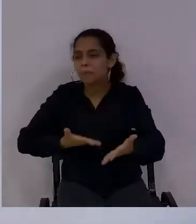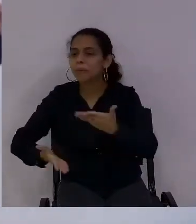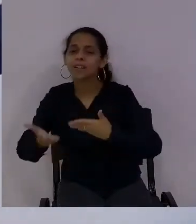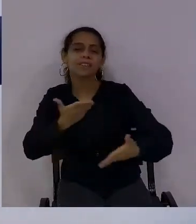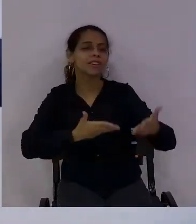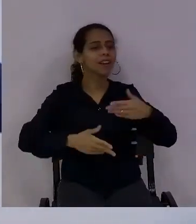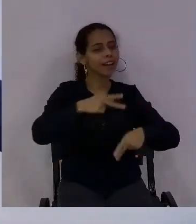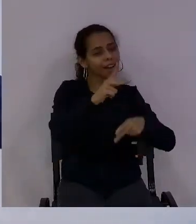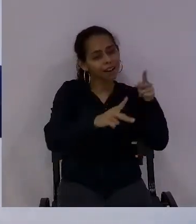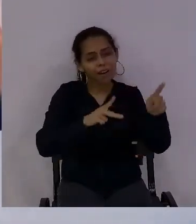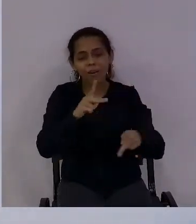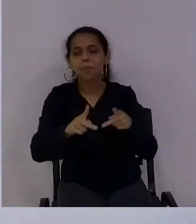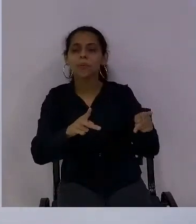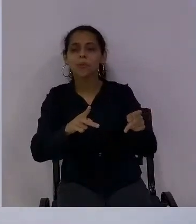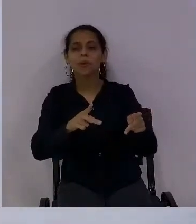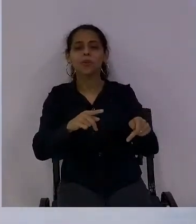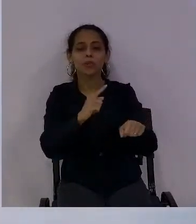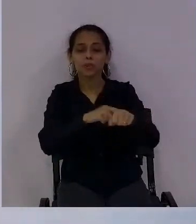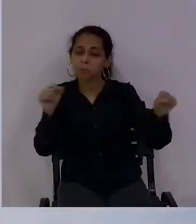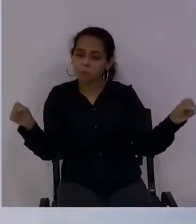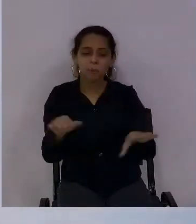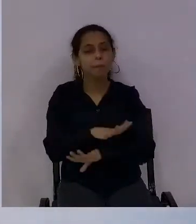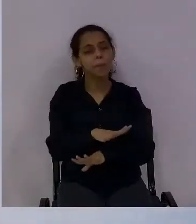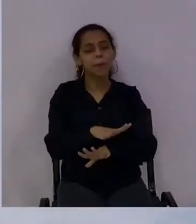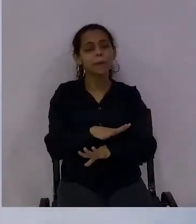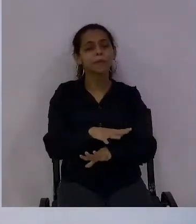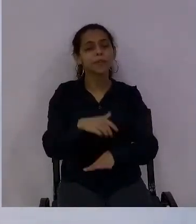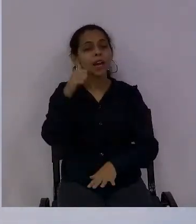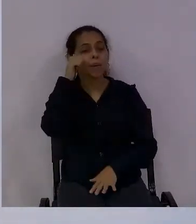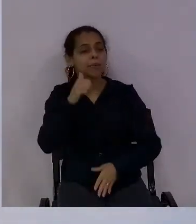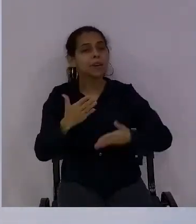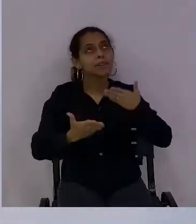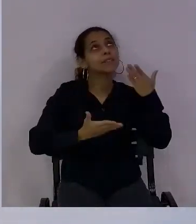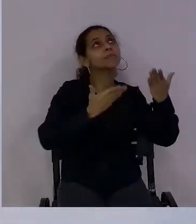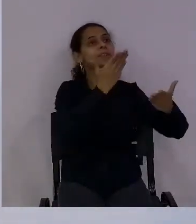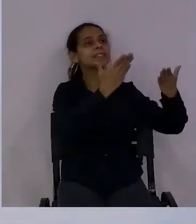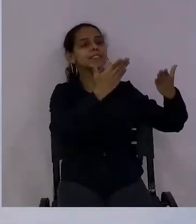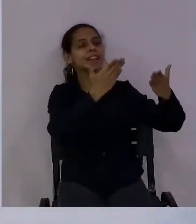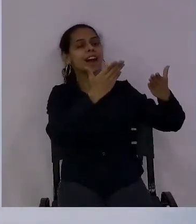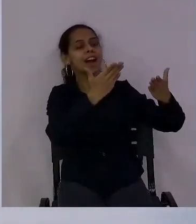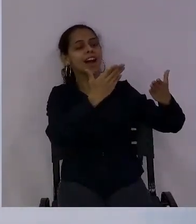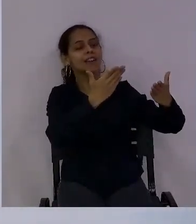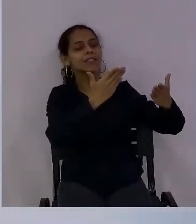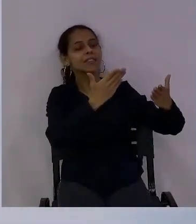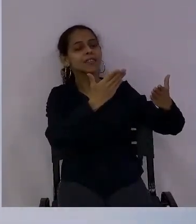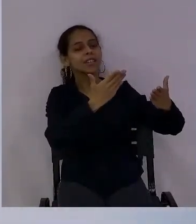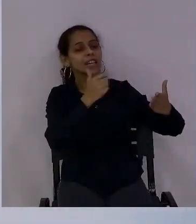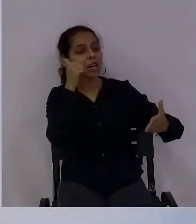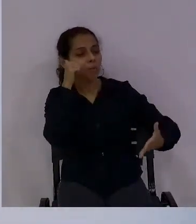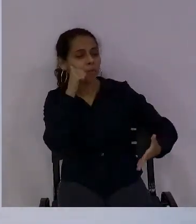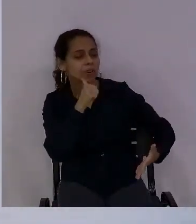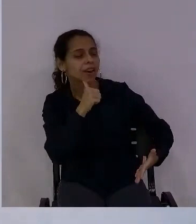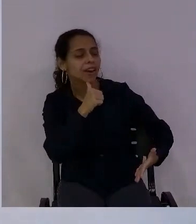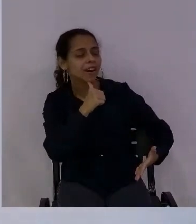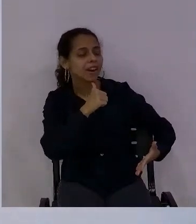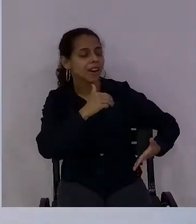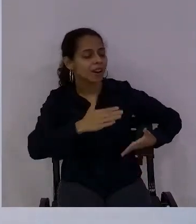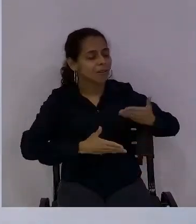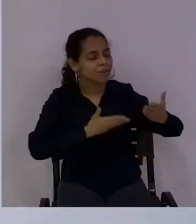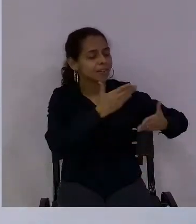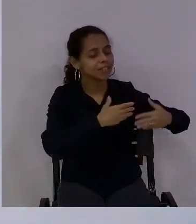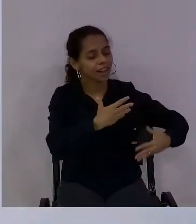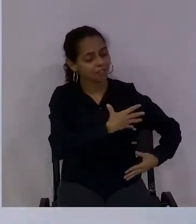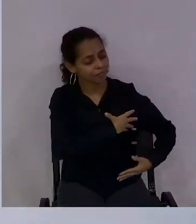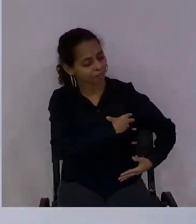aquele período havia acabado, a mulher então se apresentava e apresentava juntamente a criança e entregava ao